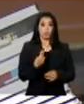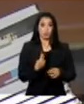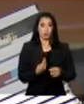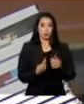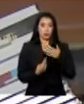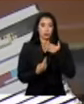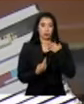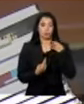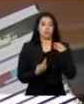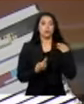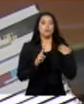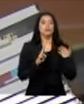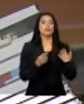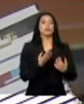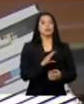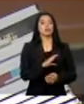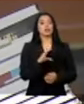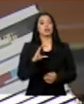do habeas corpus